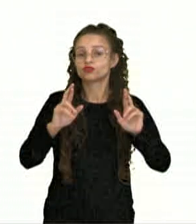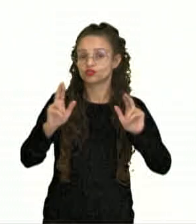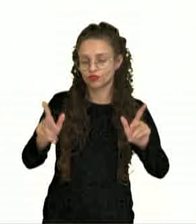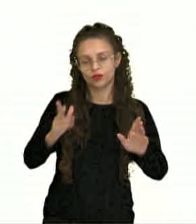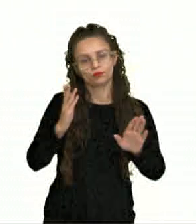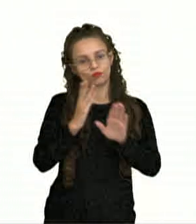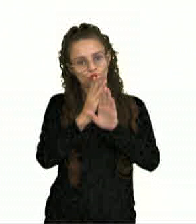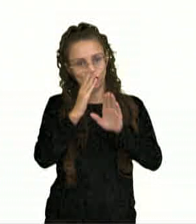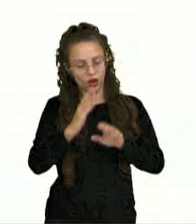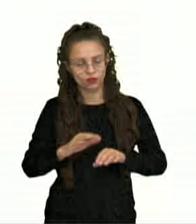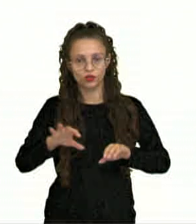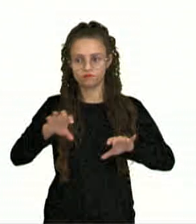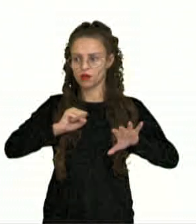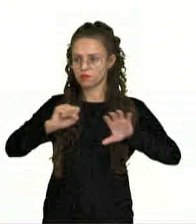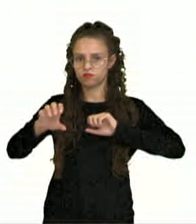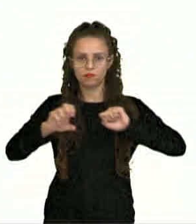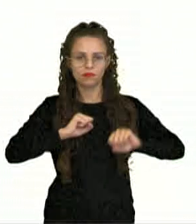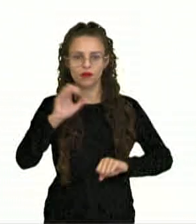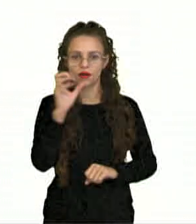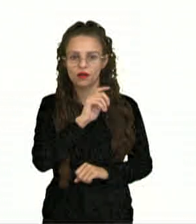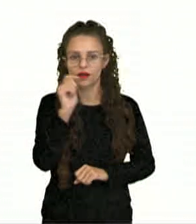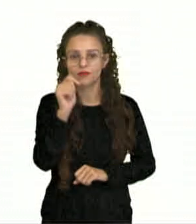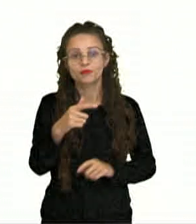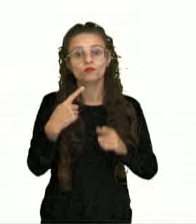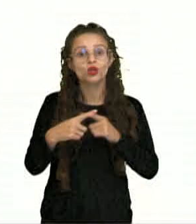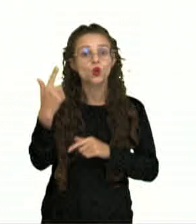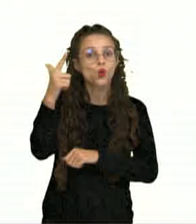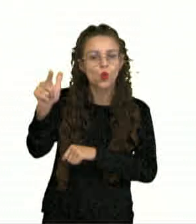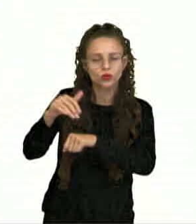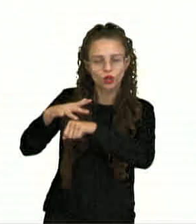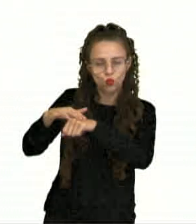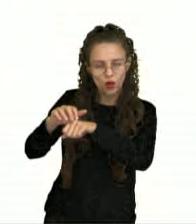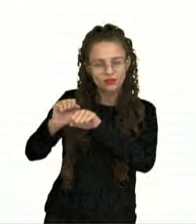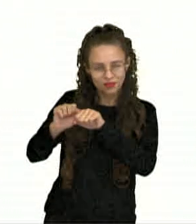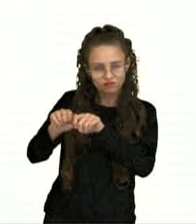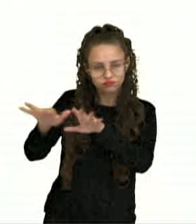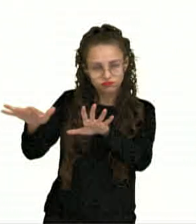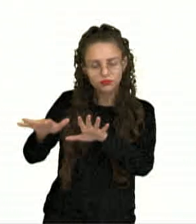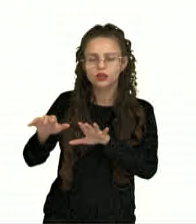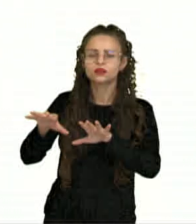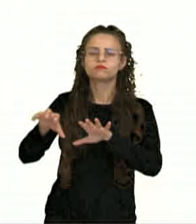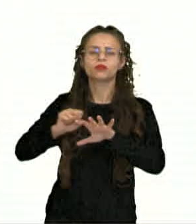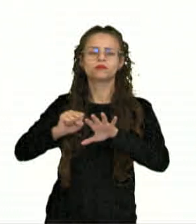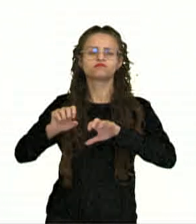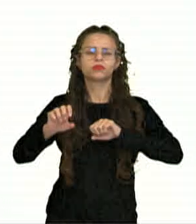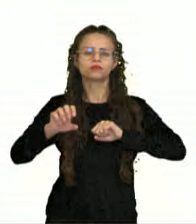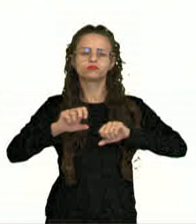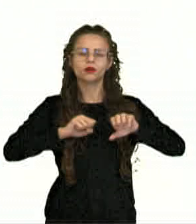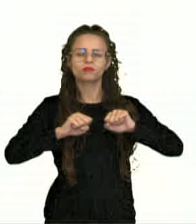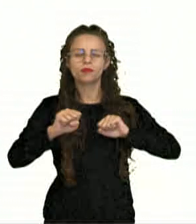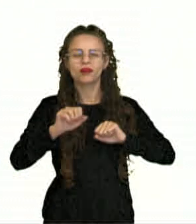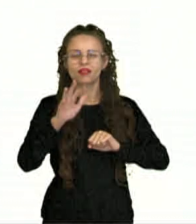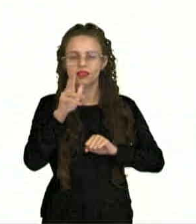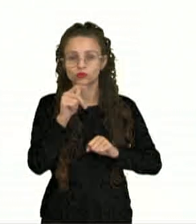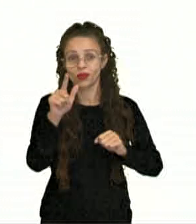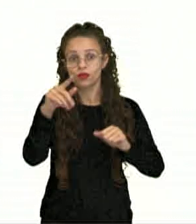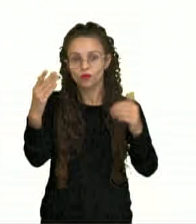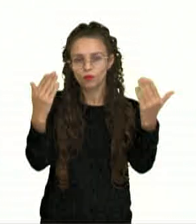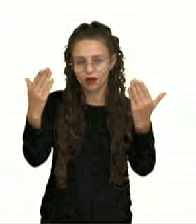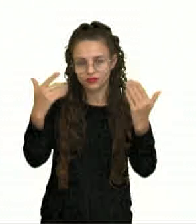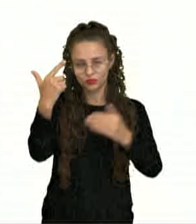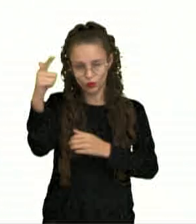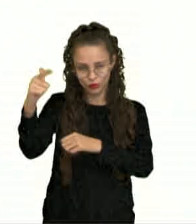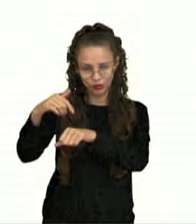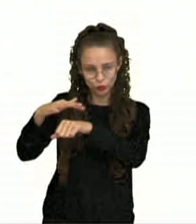pela velocidade de contágio do vírus, pois em outras pandemias o contágio era mais lento. Então, uma comparação com outras